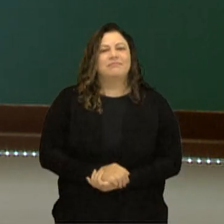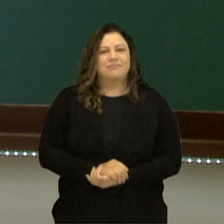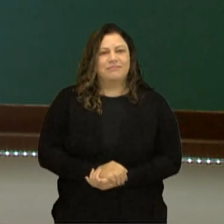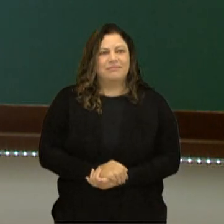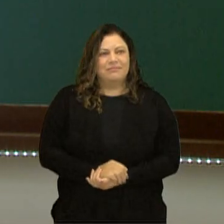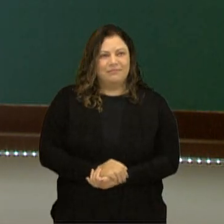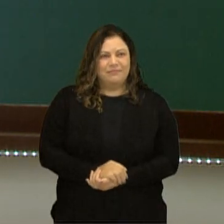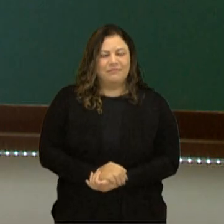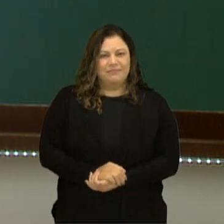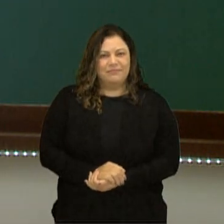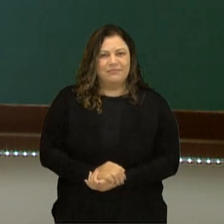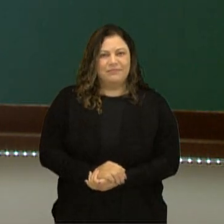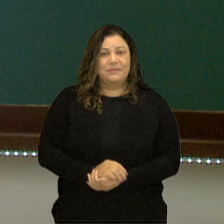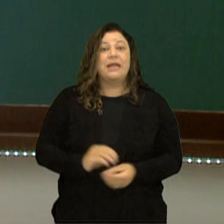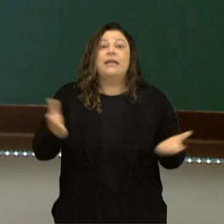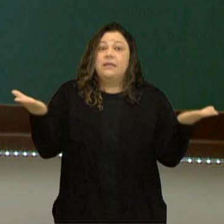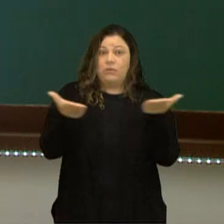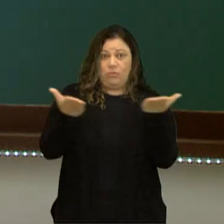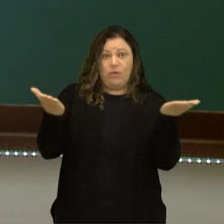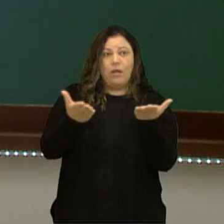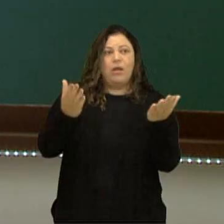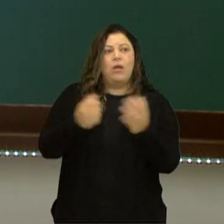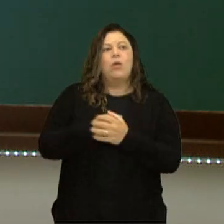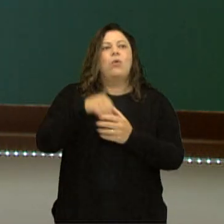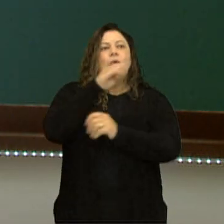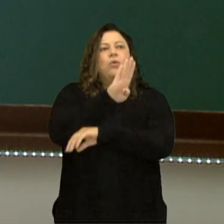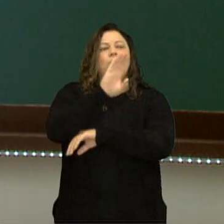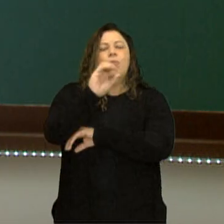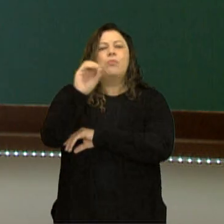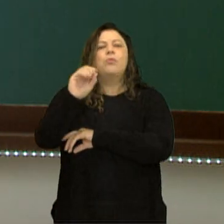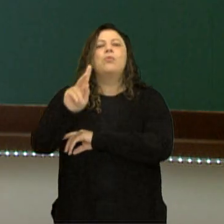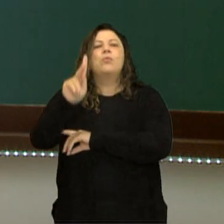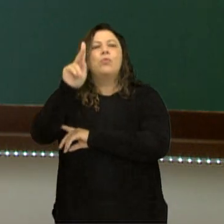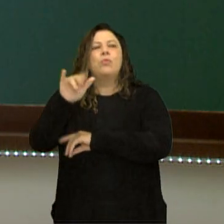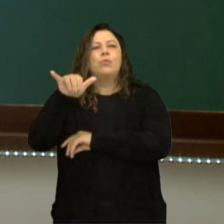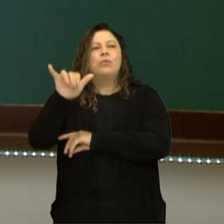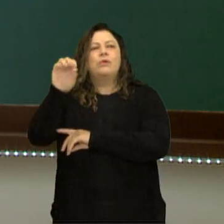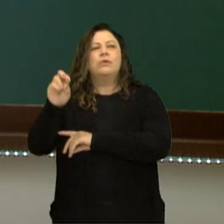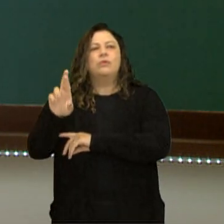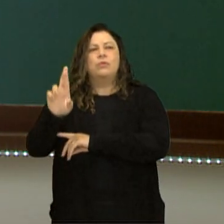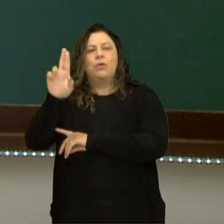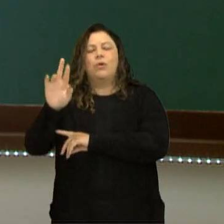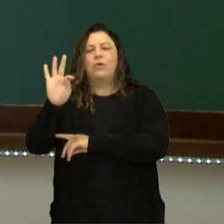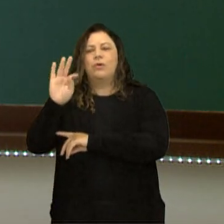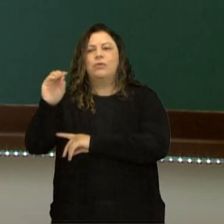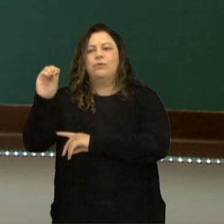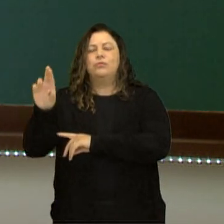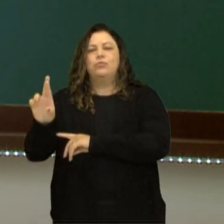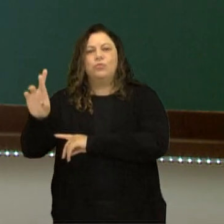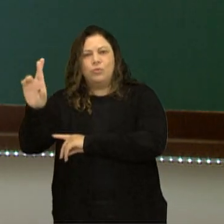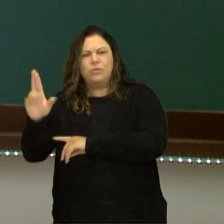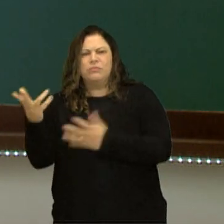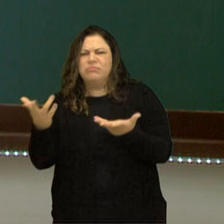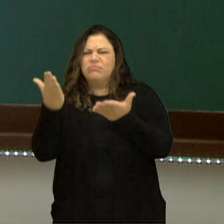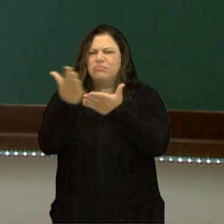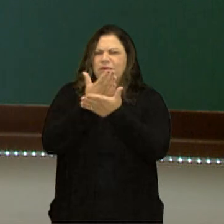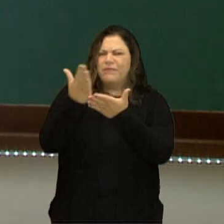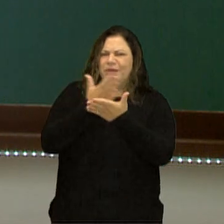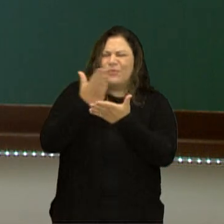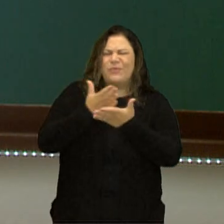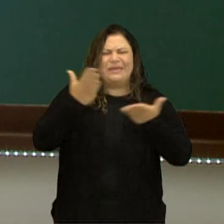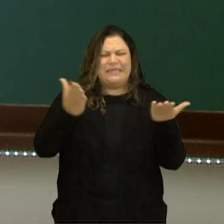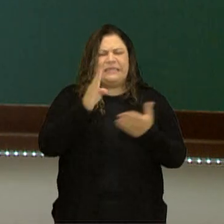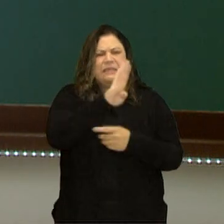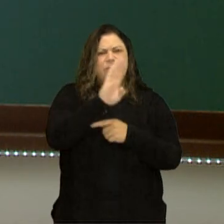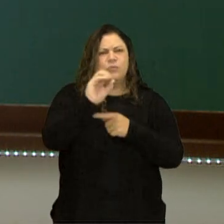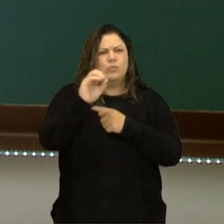your tour. Então agora a gente vai book your tour. Que é isso? É livro? Tem a ver com livro? Eu conheço. Book é